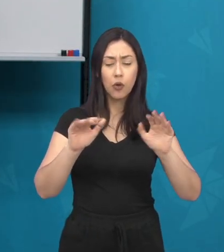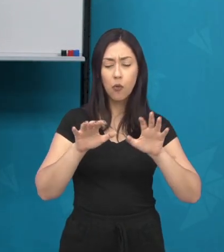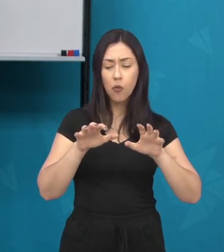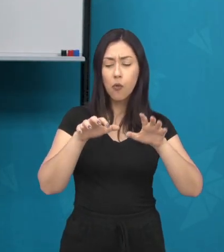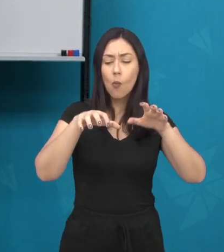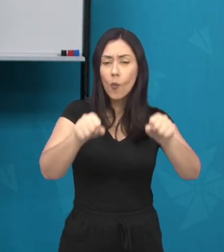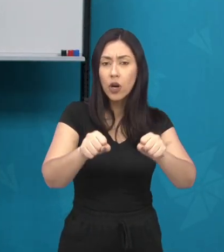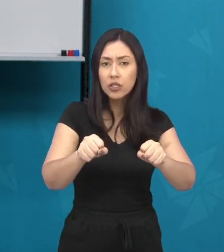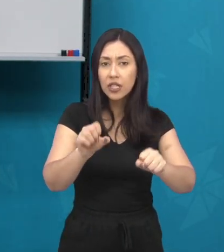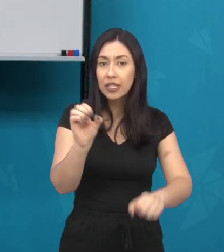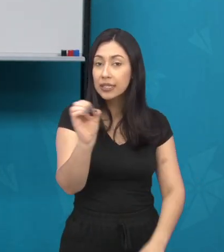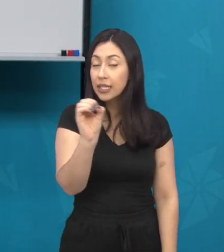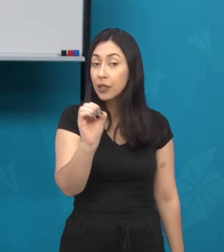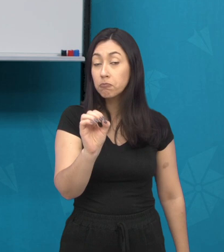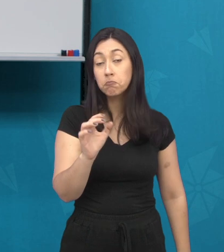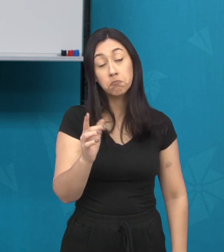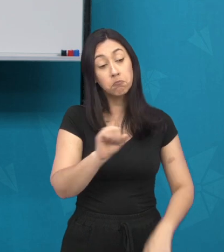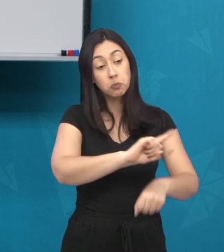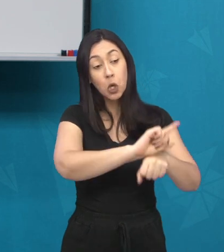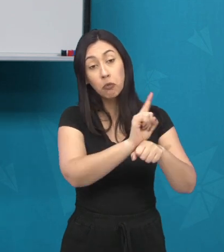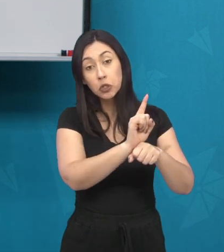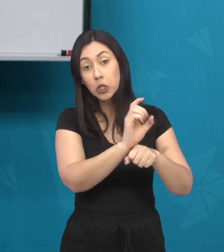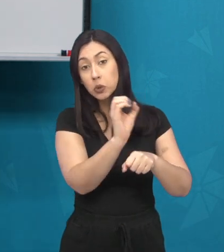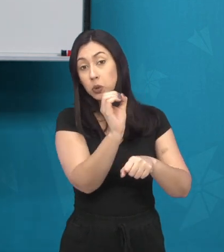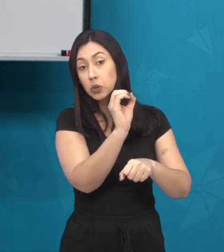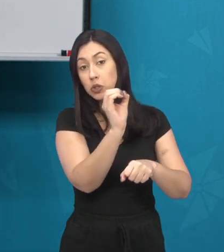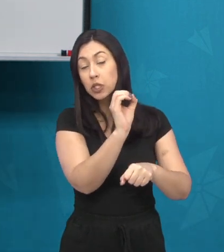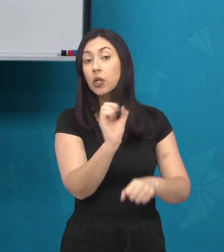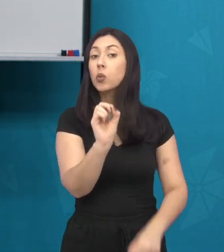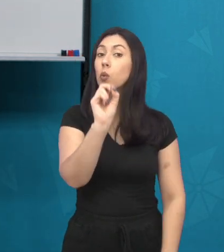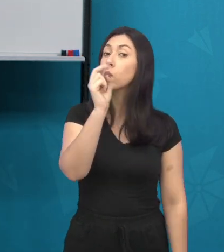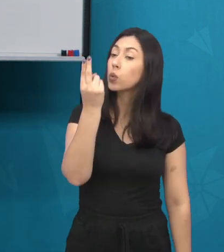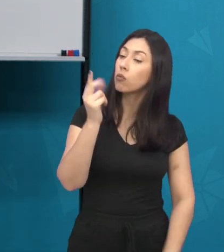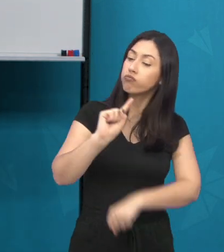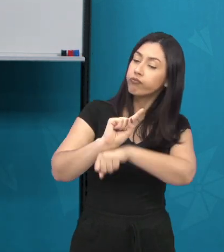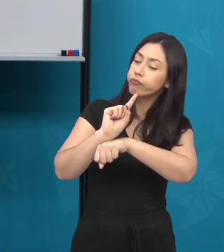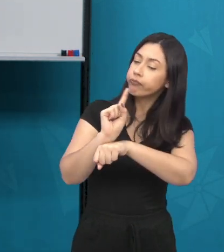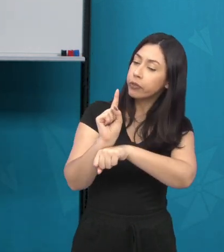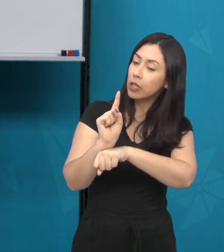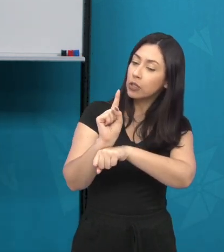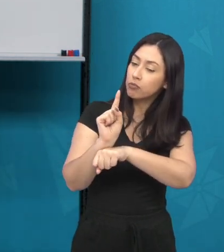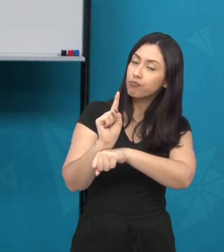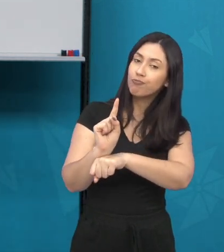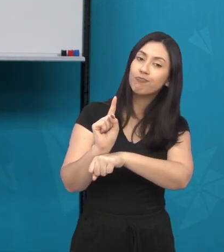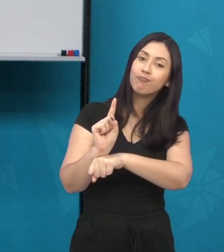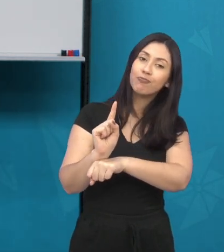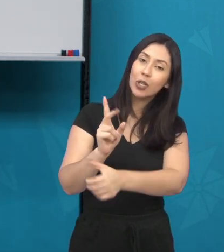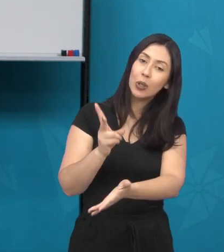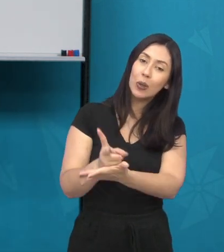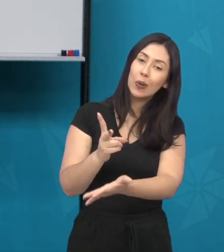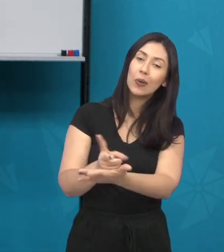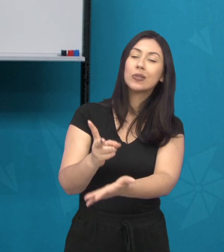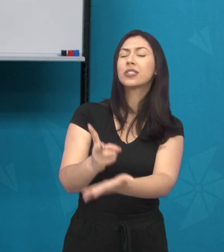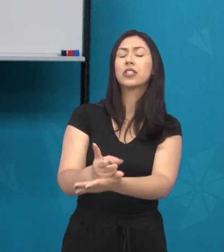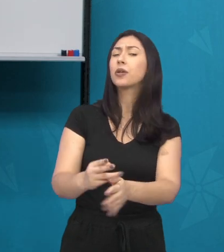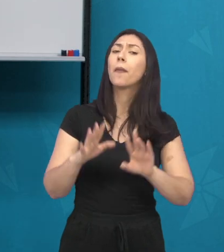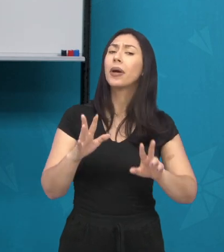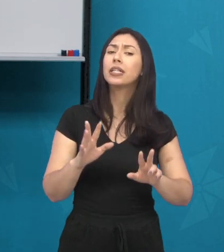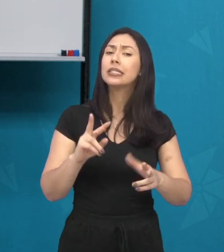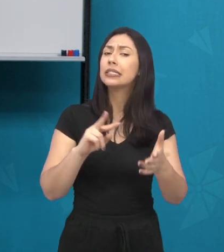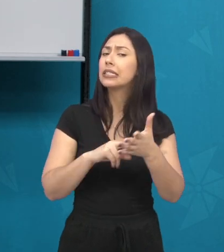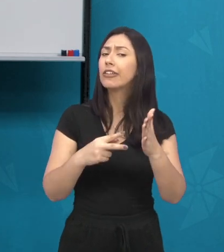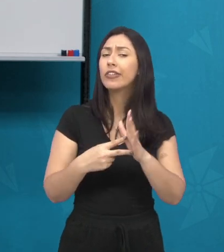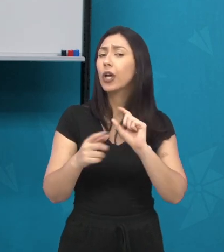nula ou eu tenho velocidade igual a zero ou eu tenho velocidade constante e o que que é velocidade igual a zero e velocidade constante